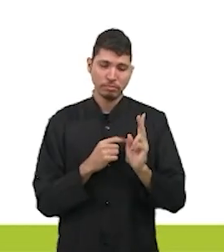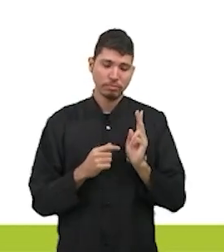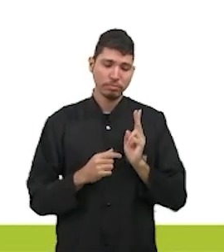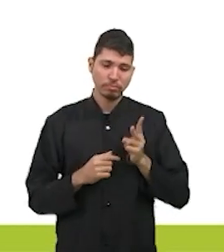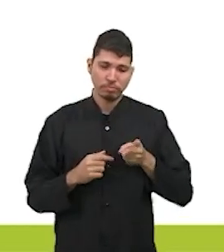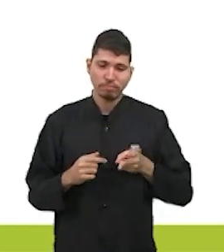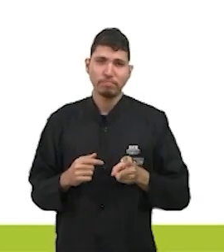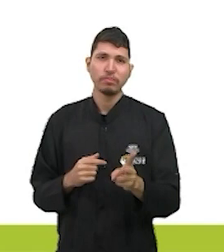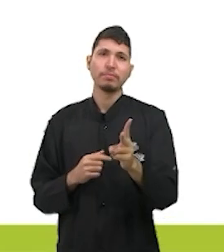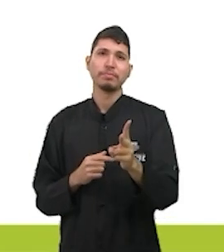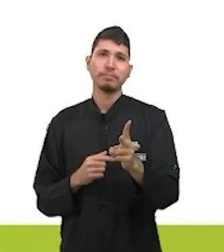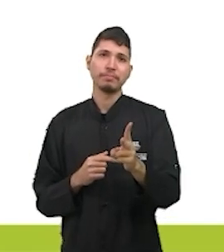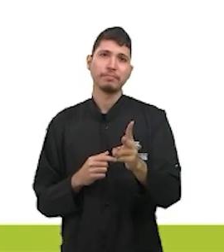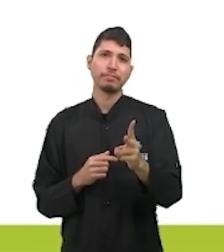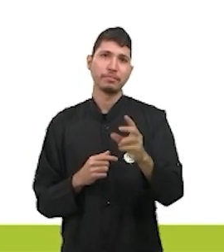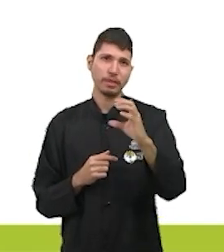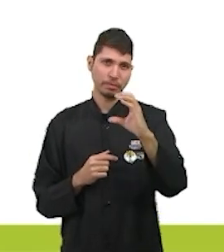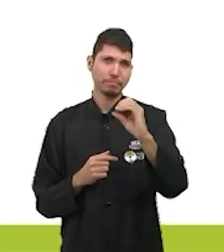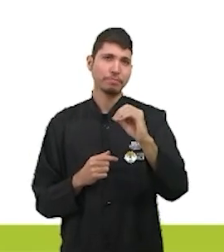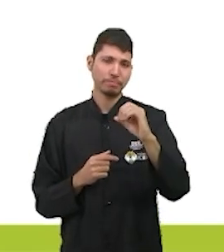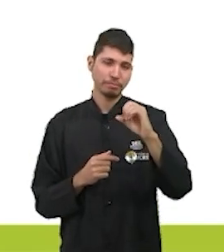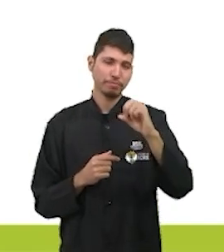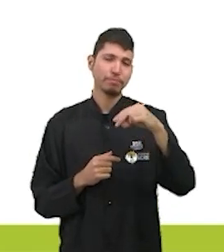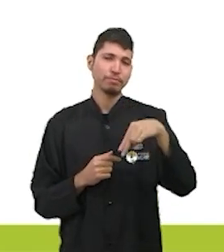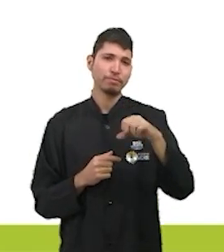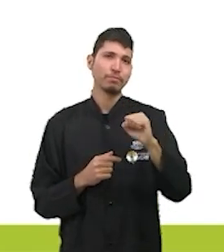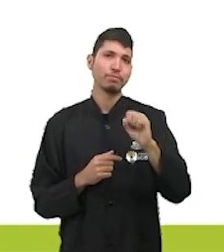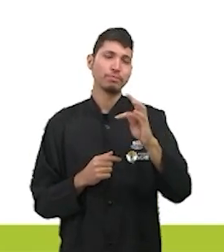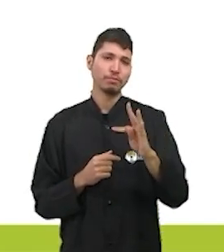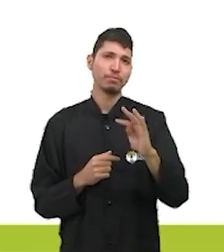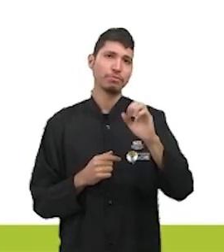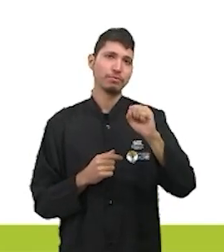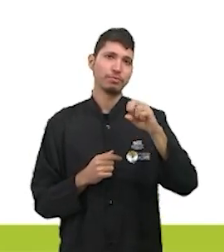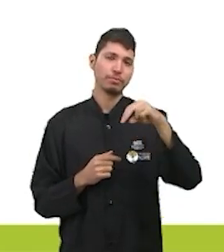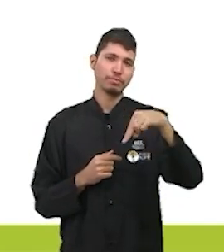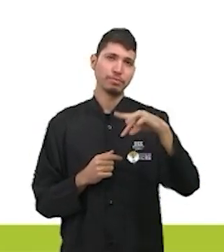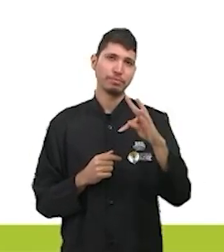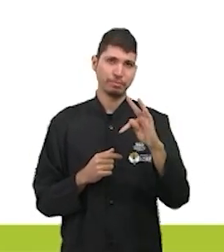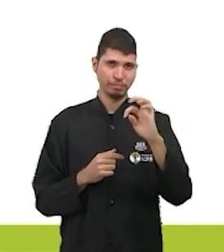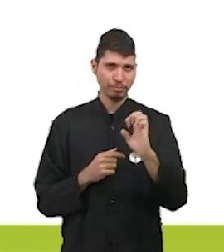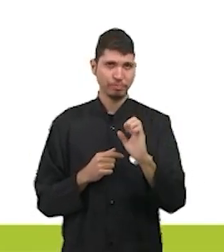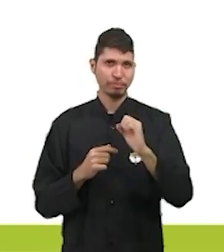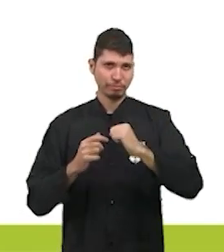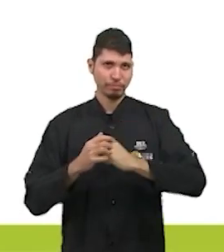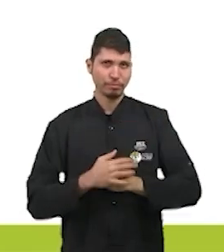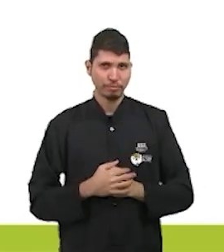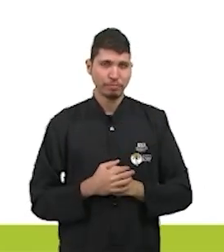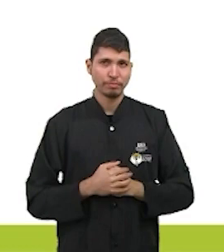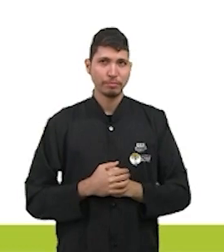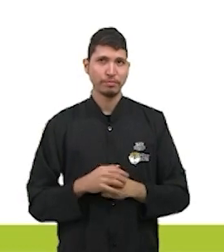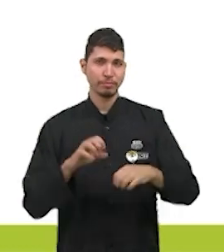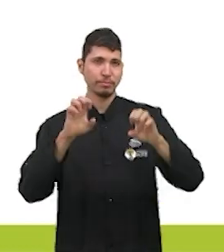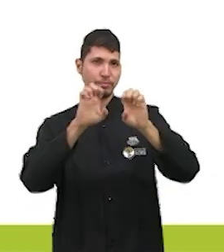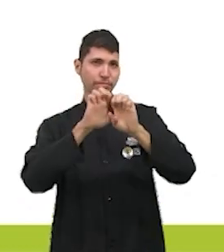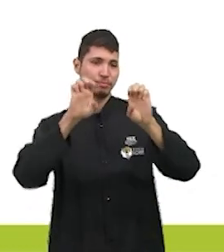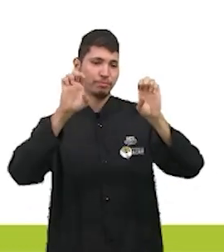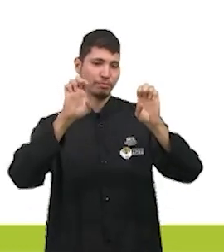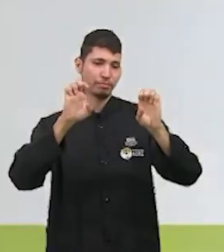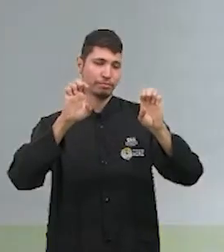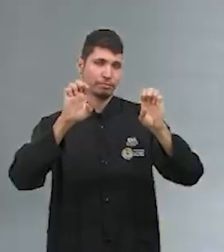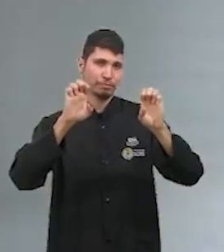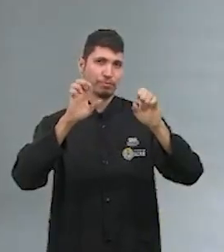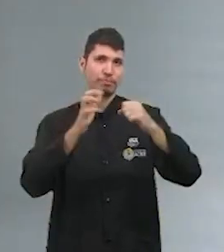Então, vamos aqui. Eu trouxe a tabela, coloquei para cá. E aí, essa aqui não é a minha fórmula da segunda lei de